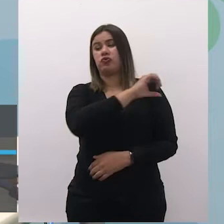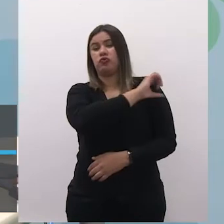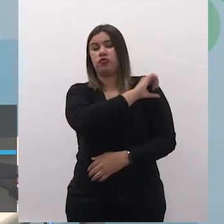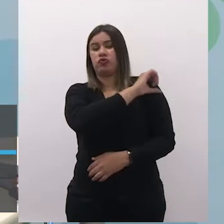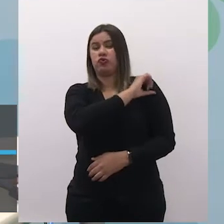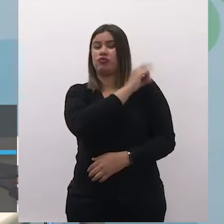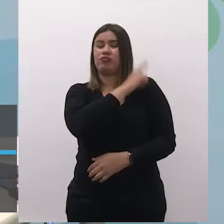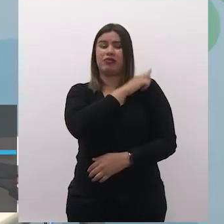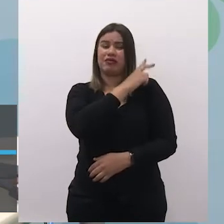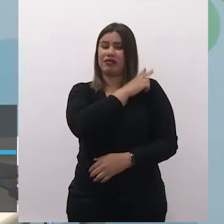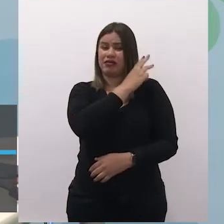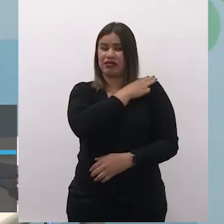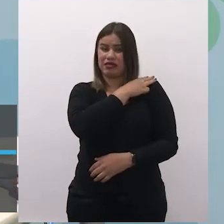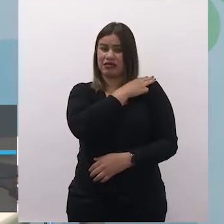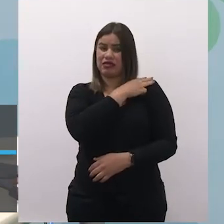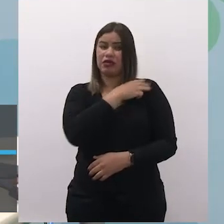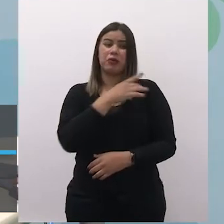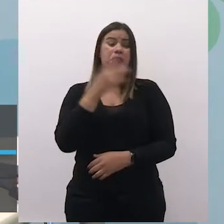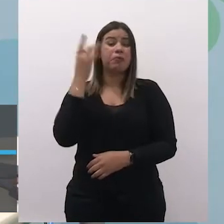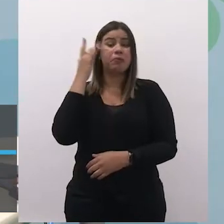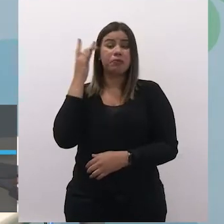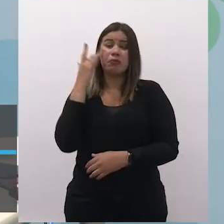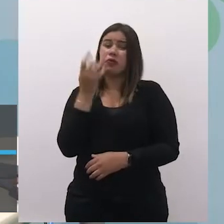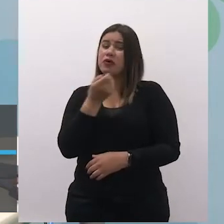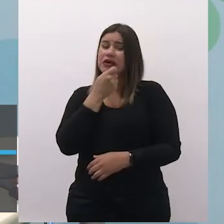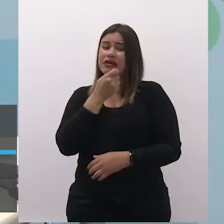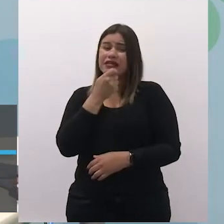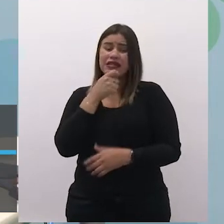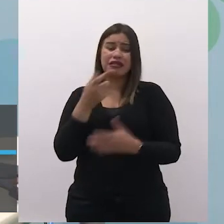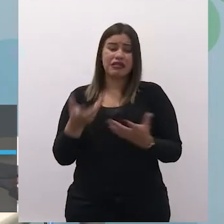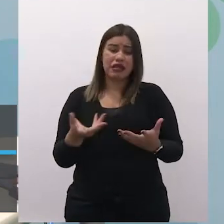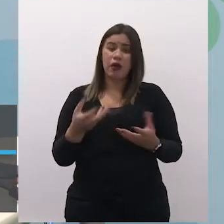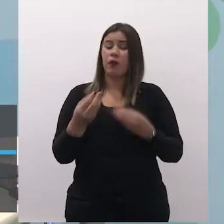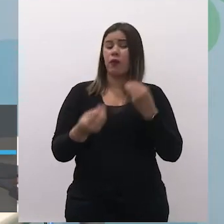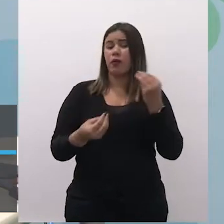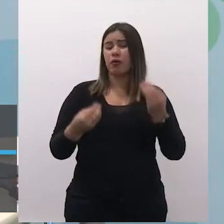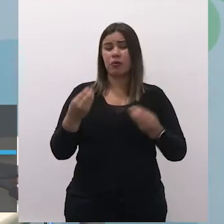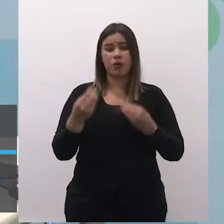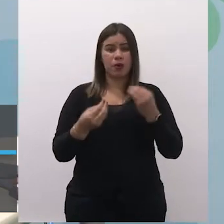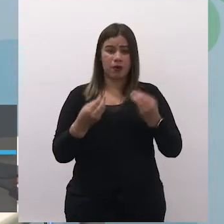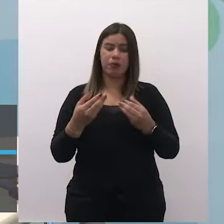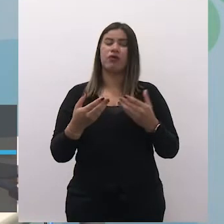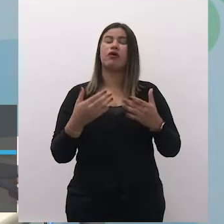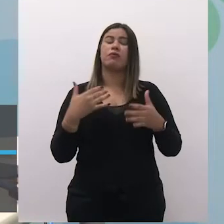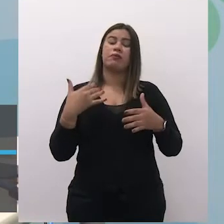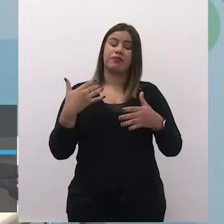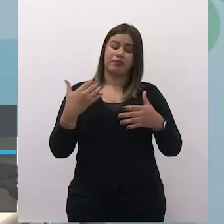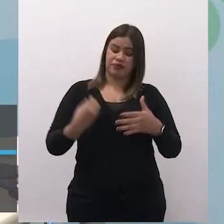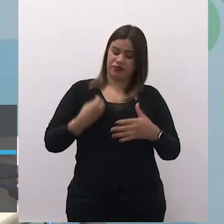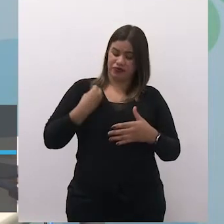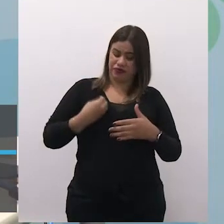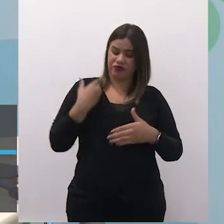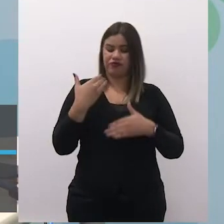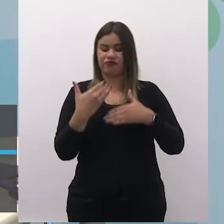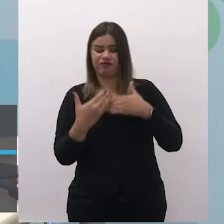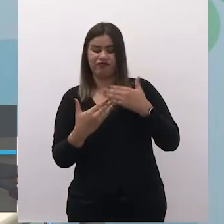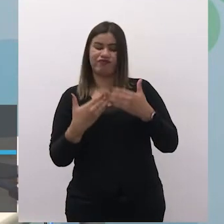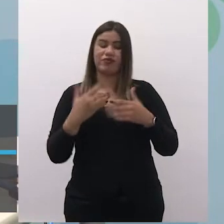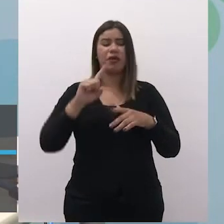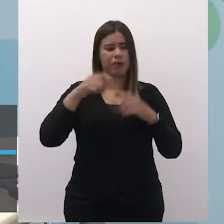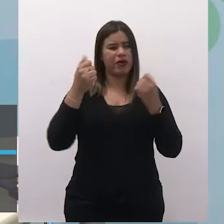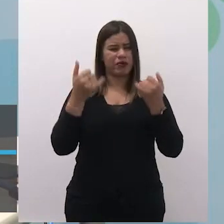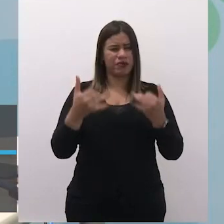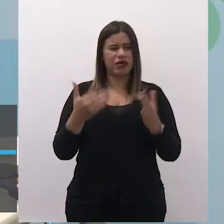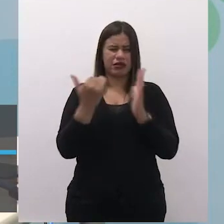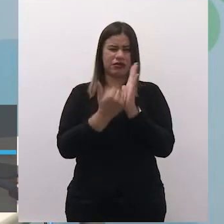está realmente numa transição. E ao mesmo tempo ele tem que lidar, a gente vai falar um pouco com mais calma sobre isso ainda